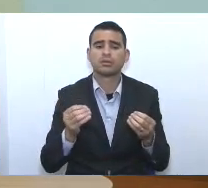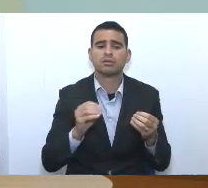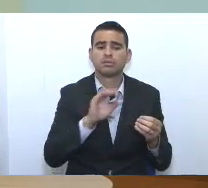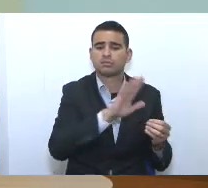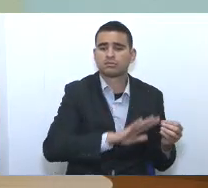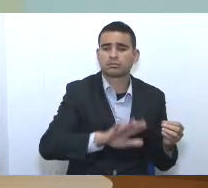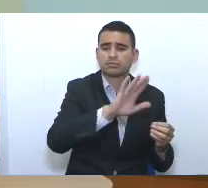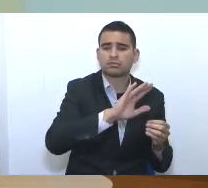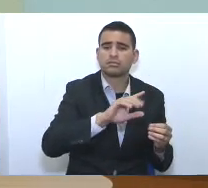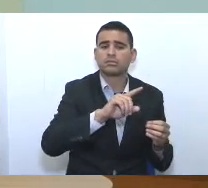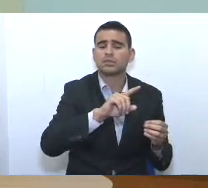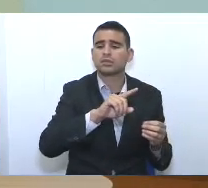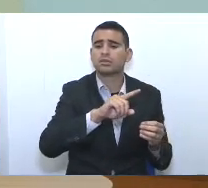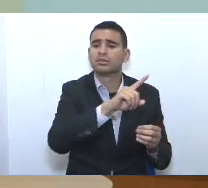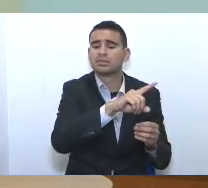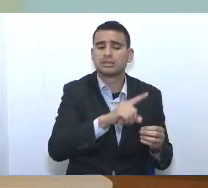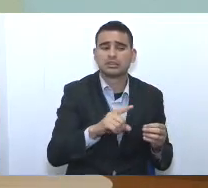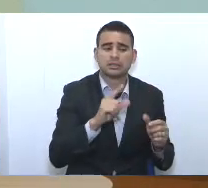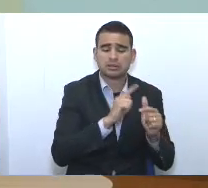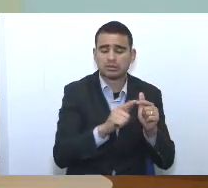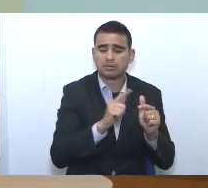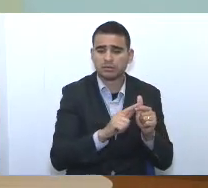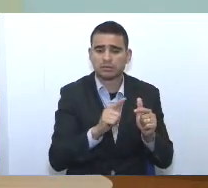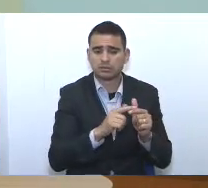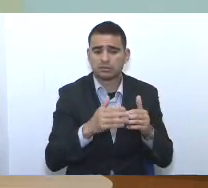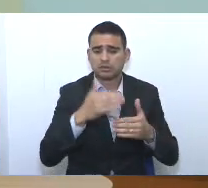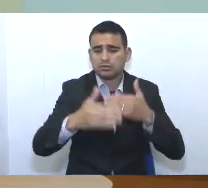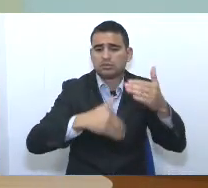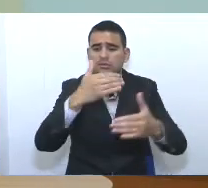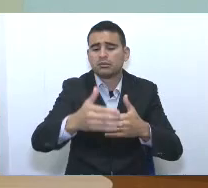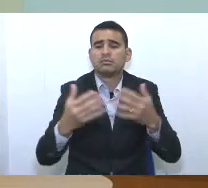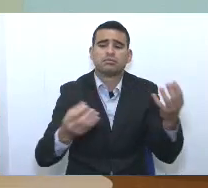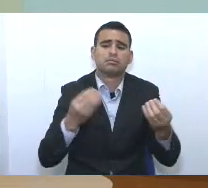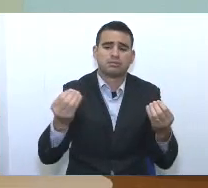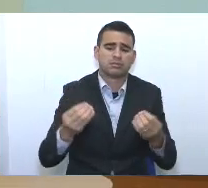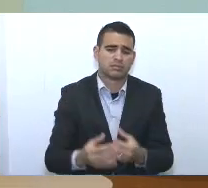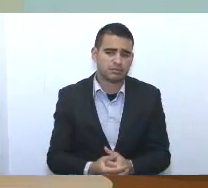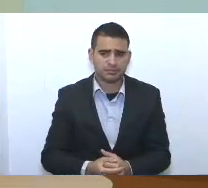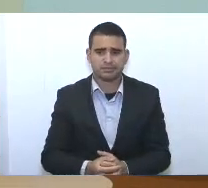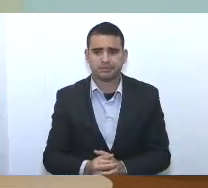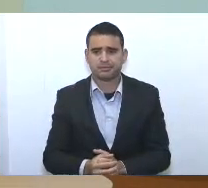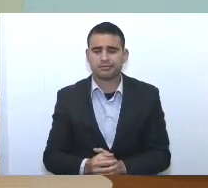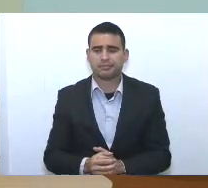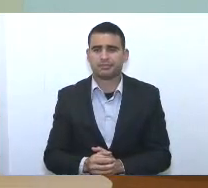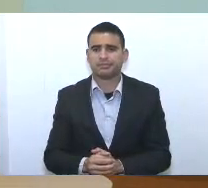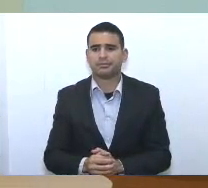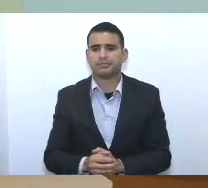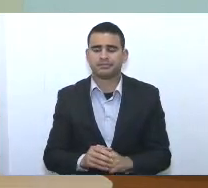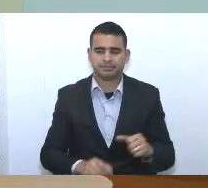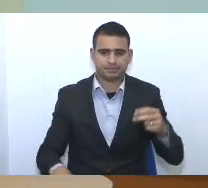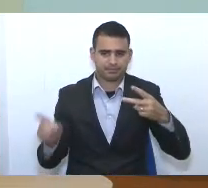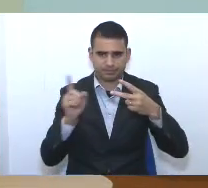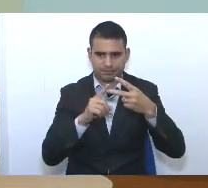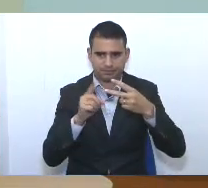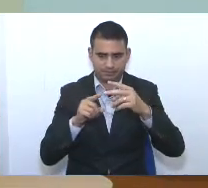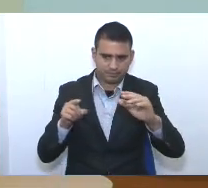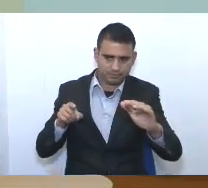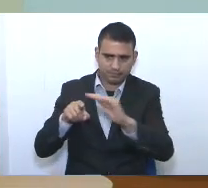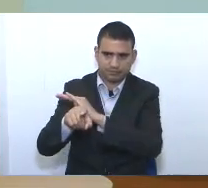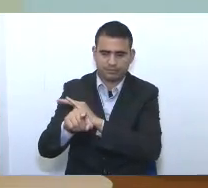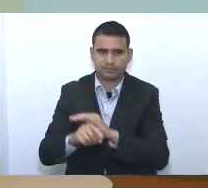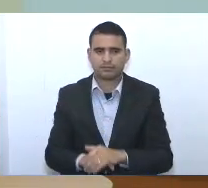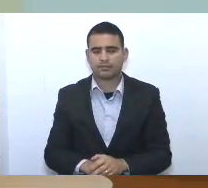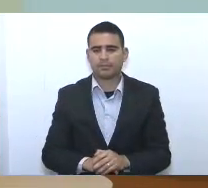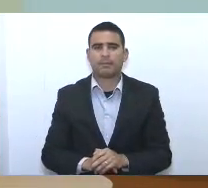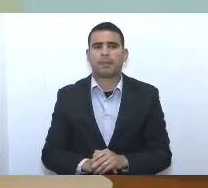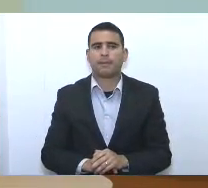se portando ou vai se portar para o próximo ano e os demais anos relativo a isso. Outra questão que nós gostaríamos de saber